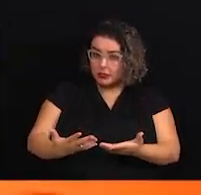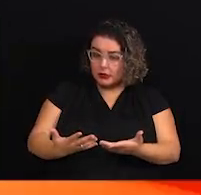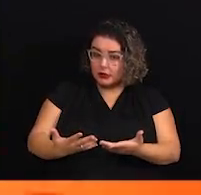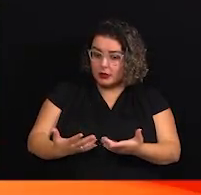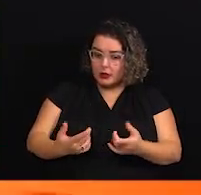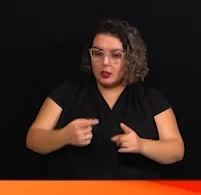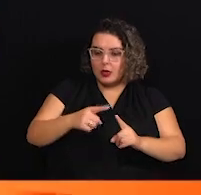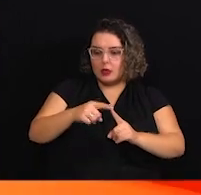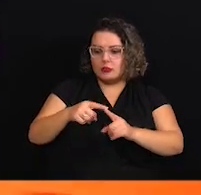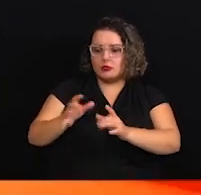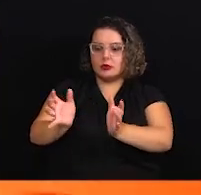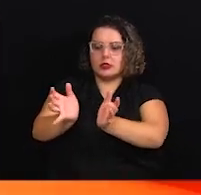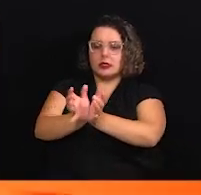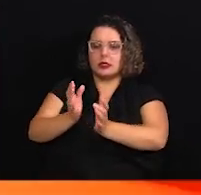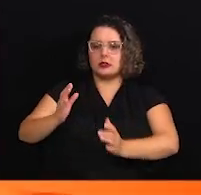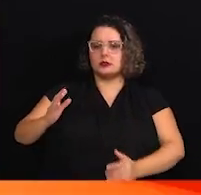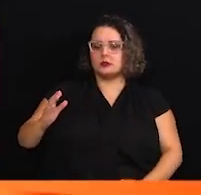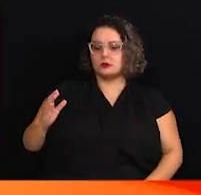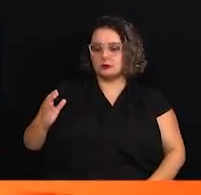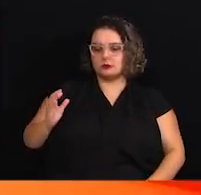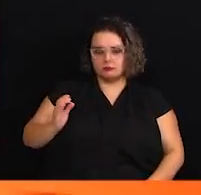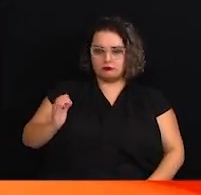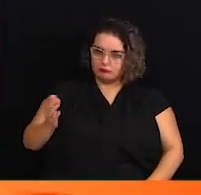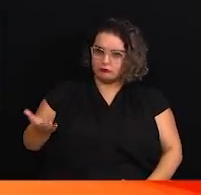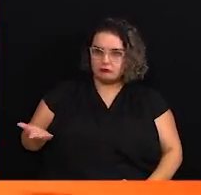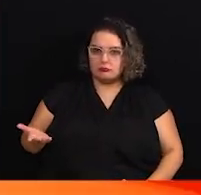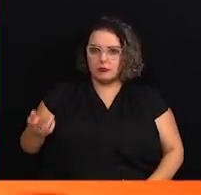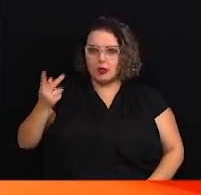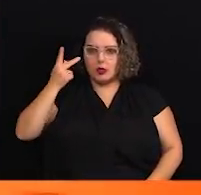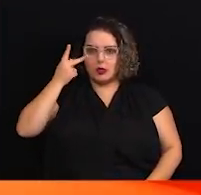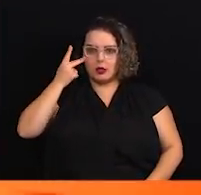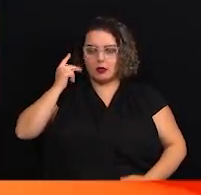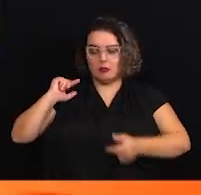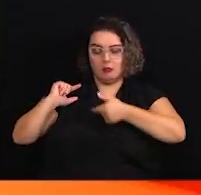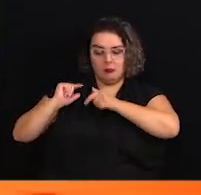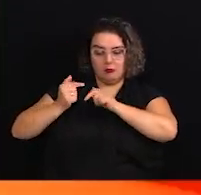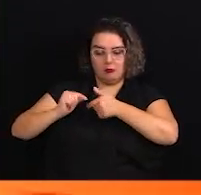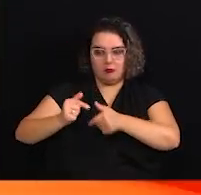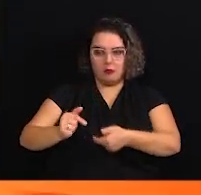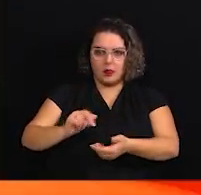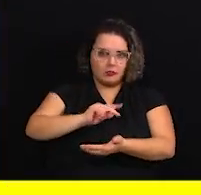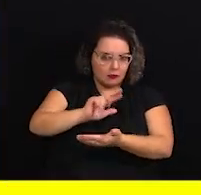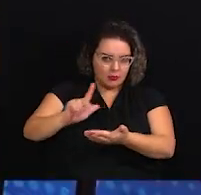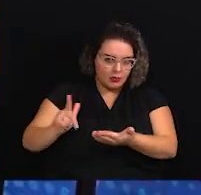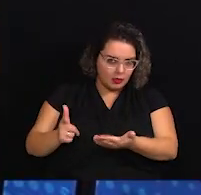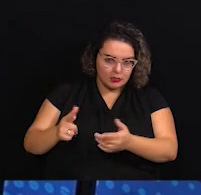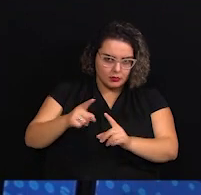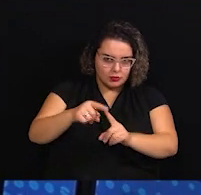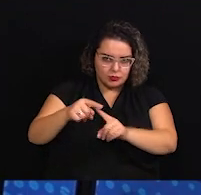tipo de classe média paulistana, bastante conservadora em vários aspectos,